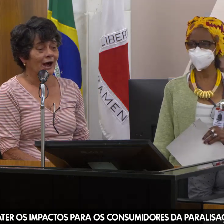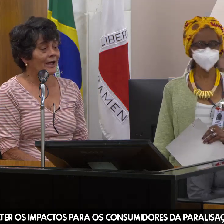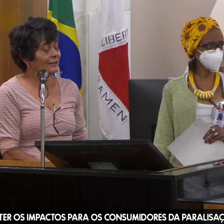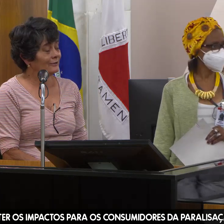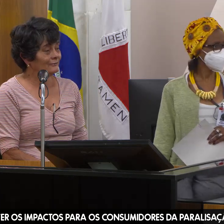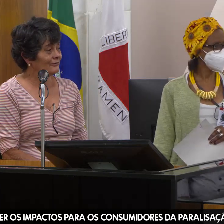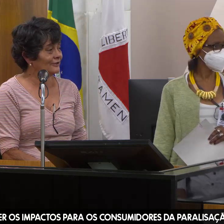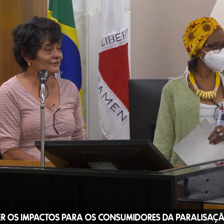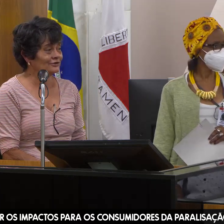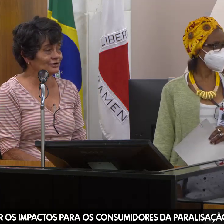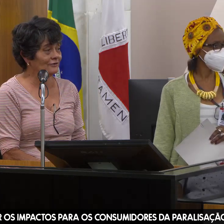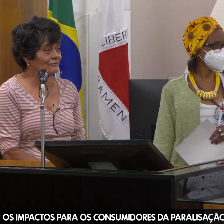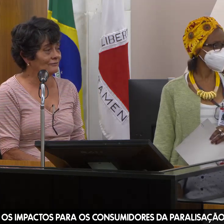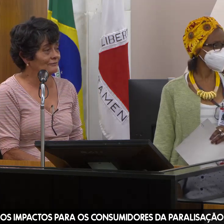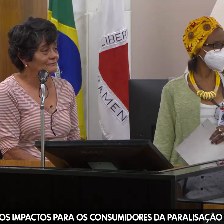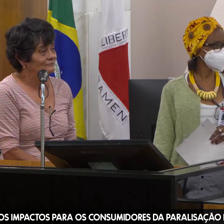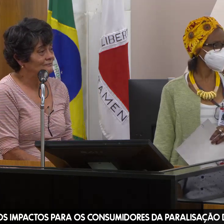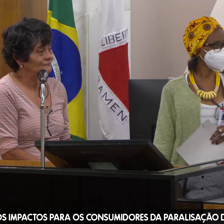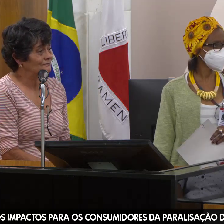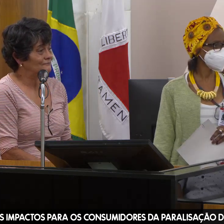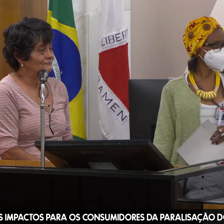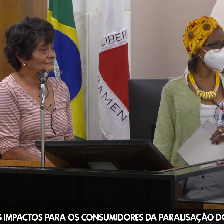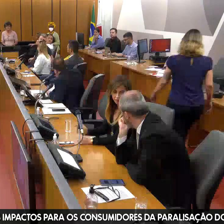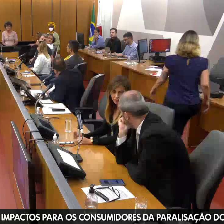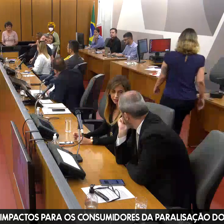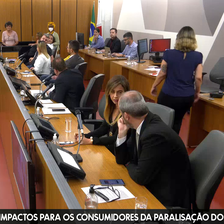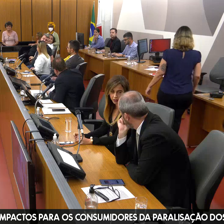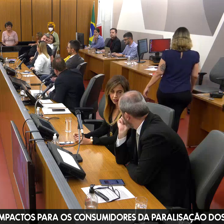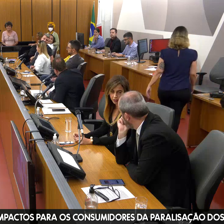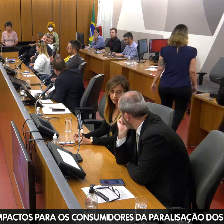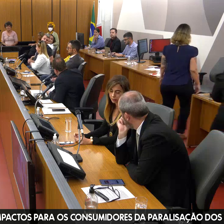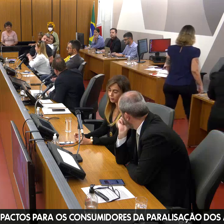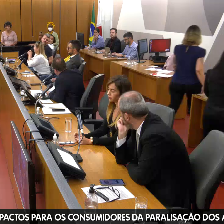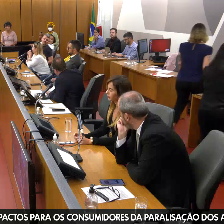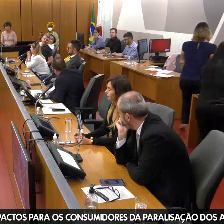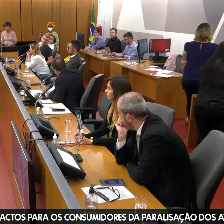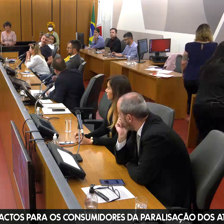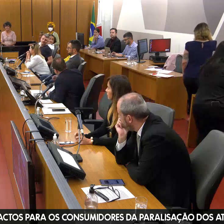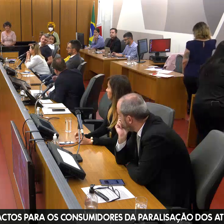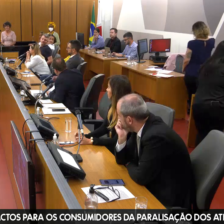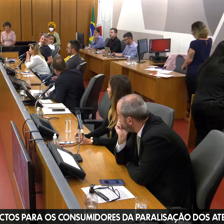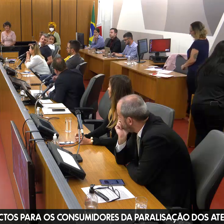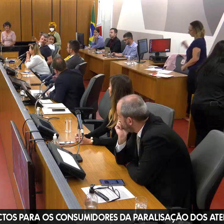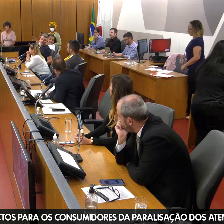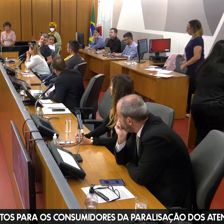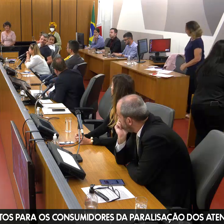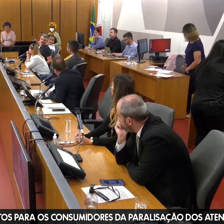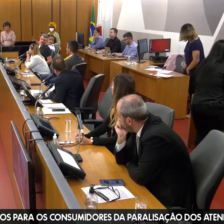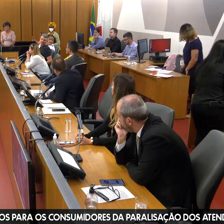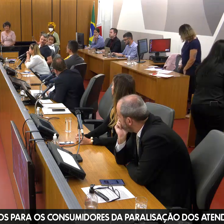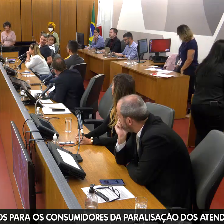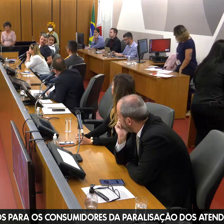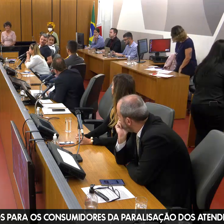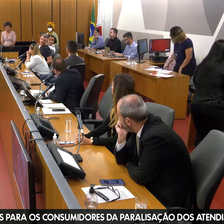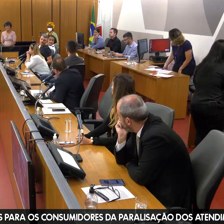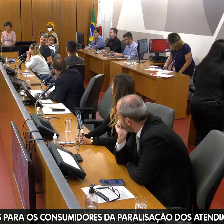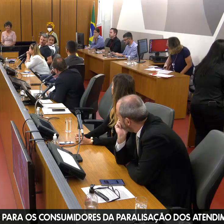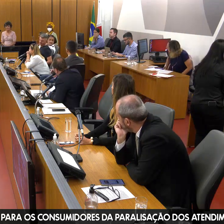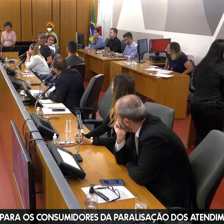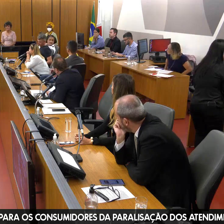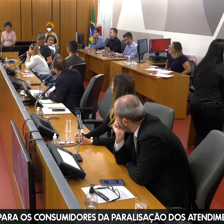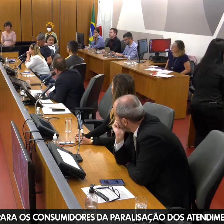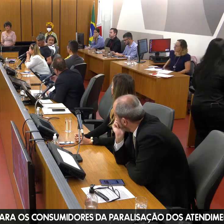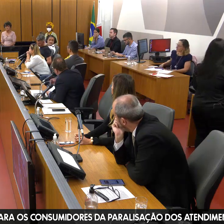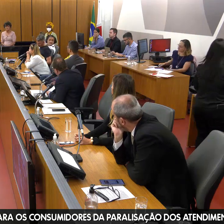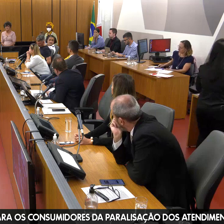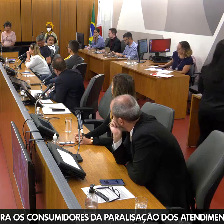aí eu fiquei sem chão é porque nós estamos diretamente na televisão e qualquer pergunta que é feita em